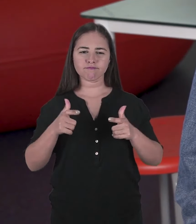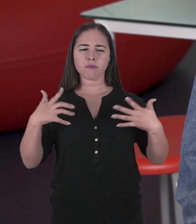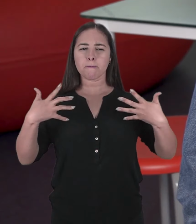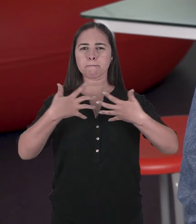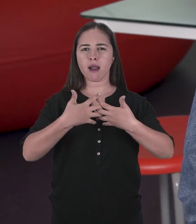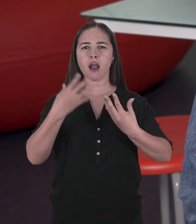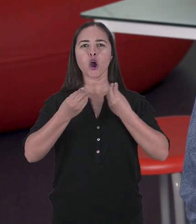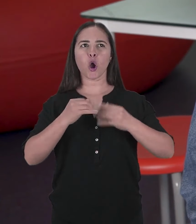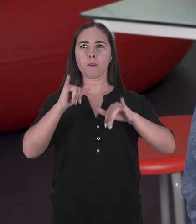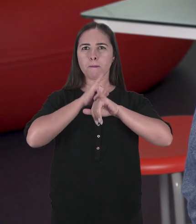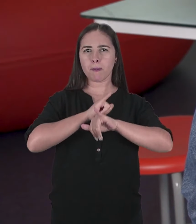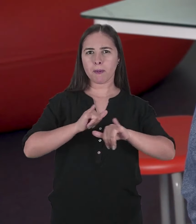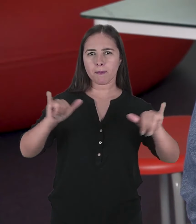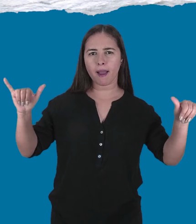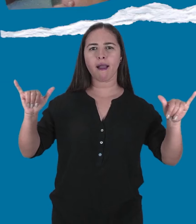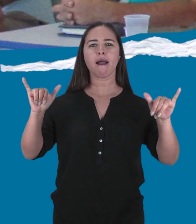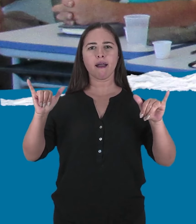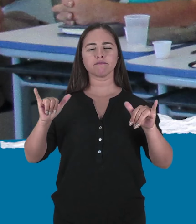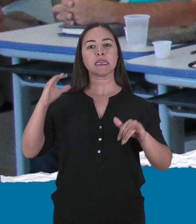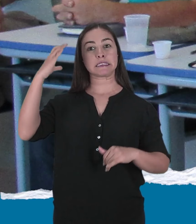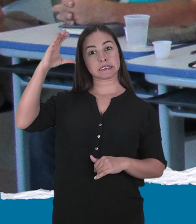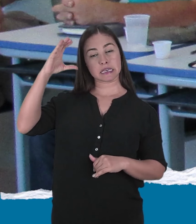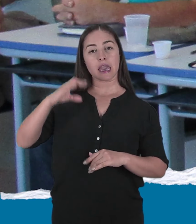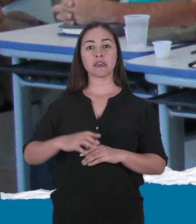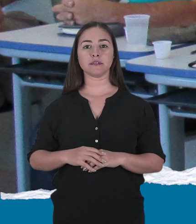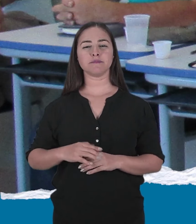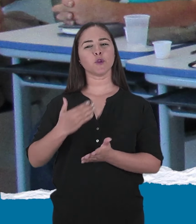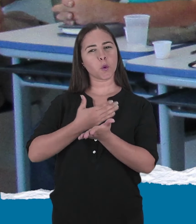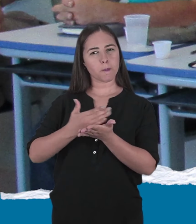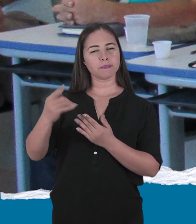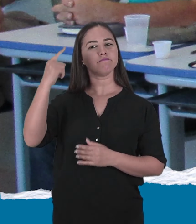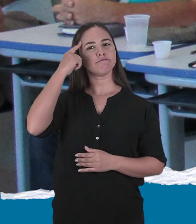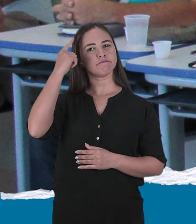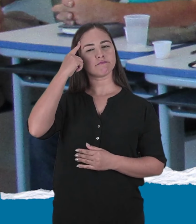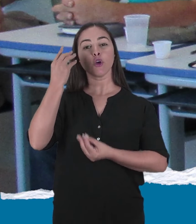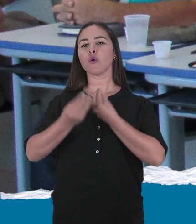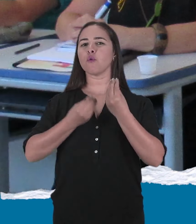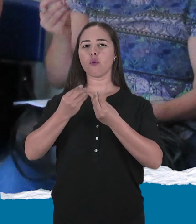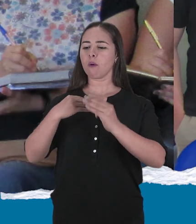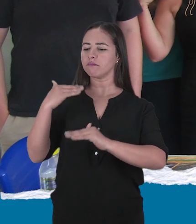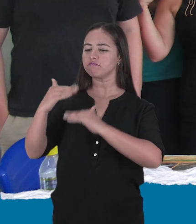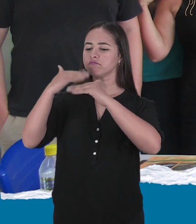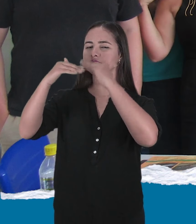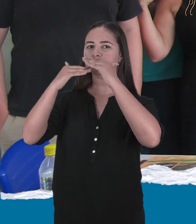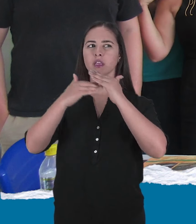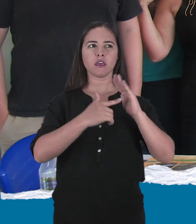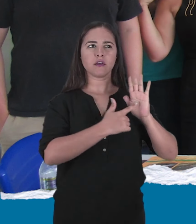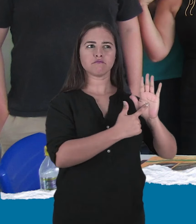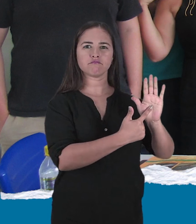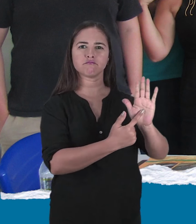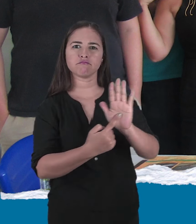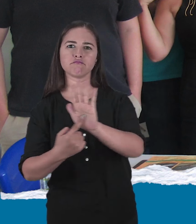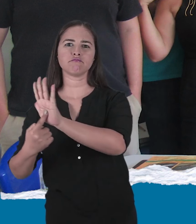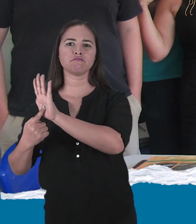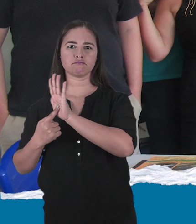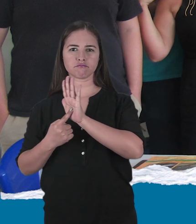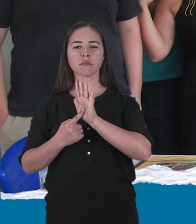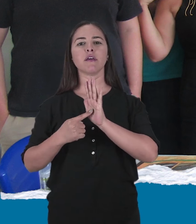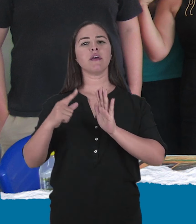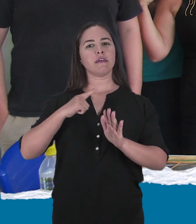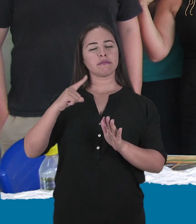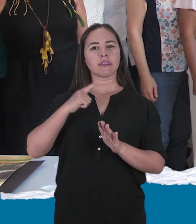com a divulgação e a popularização da ciência. Inicialmente nós pensamos como o desenvolvimento de uma exposição que tivesse